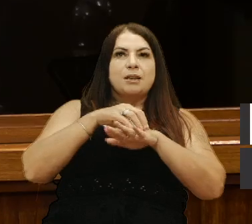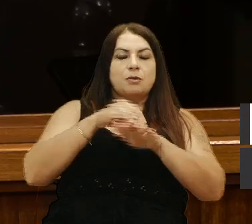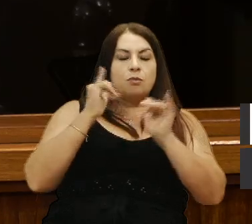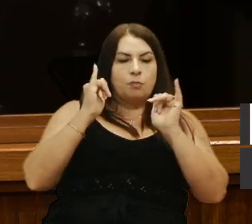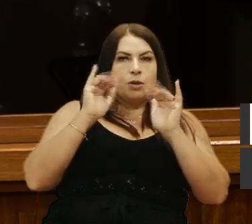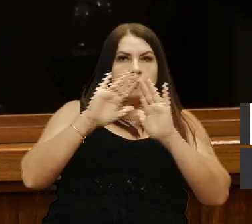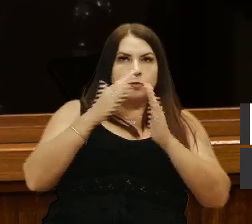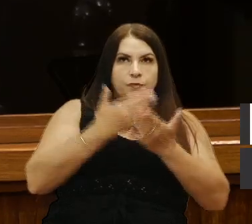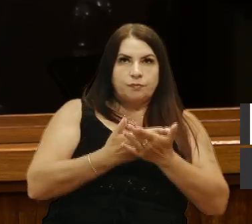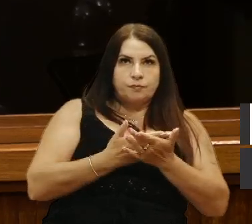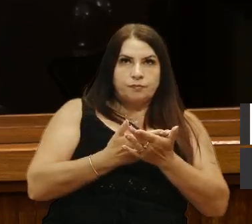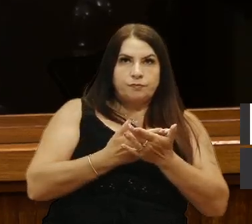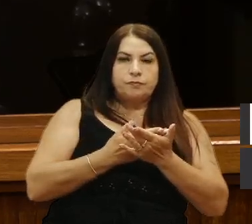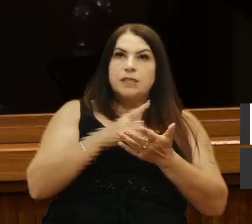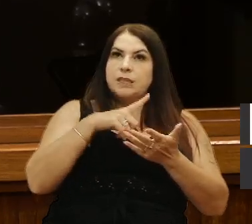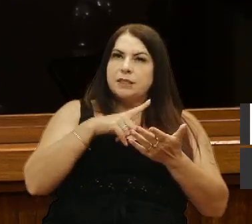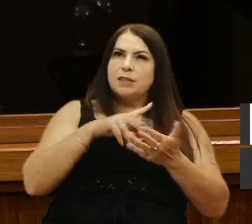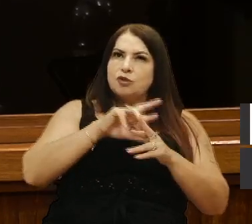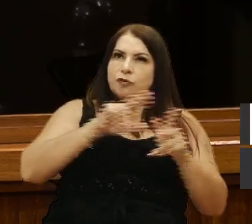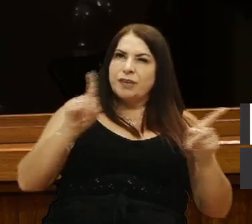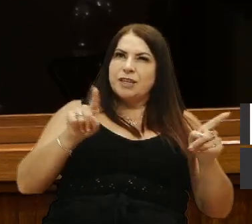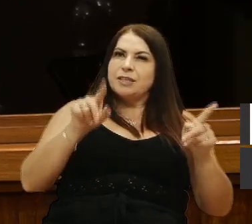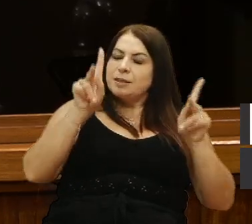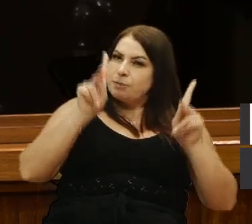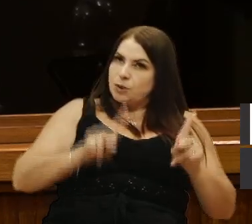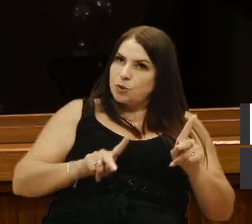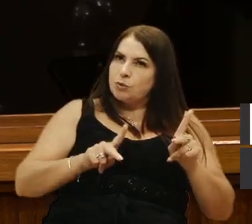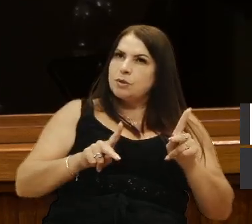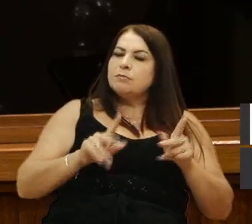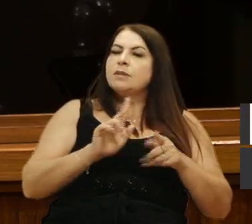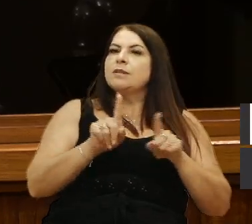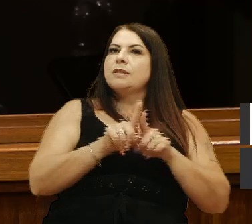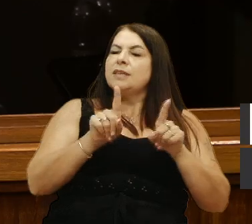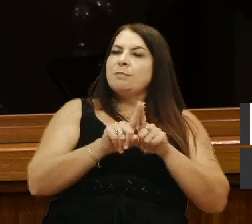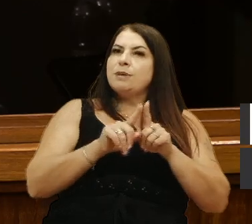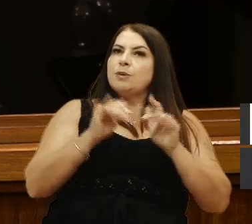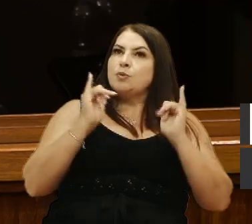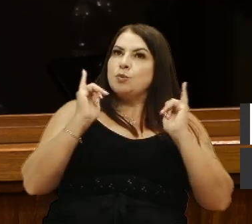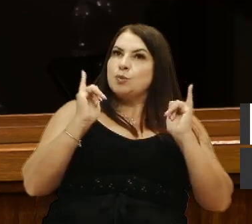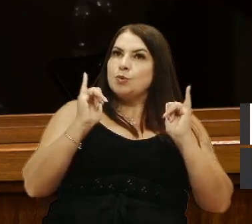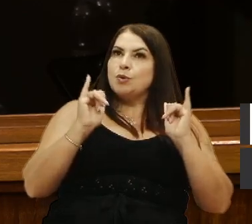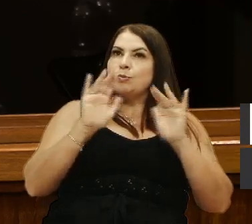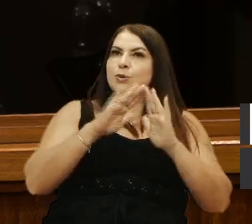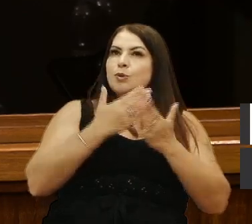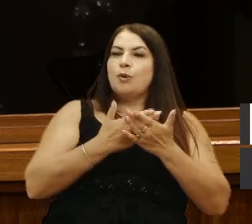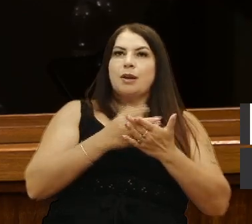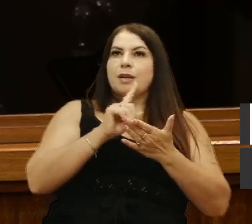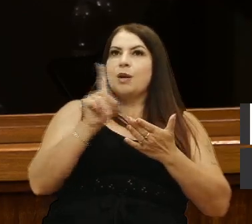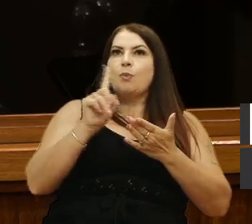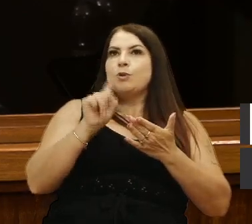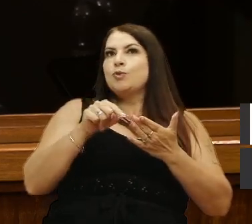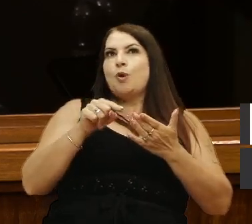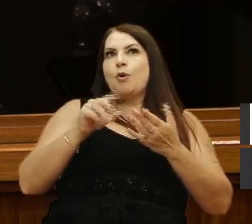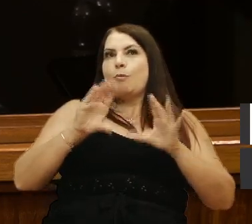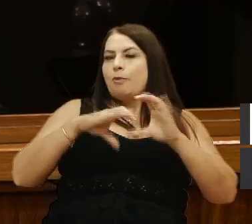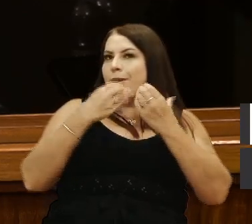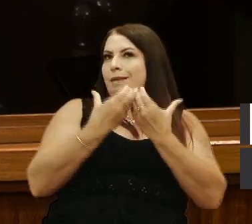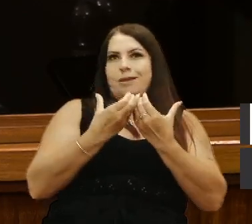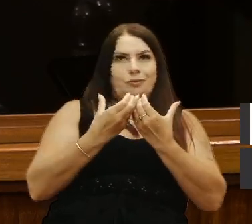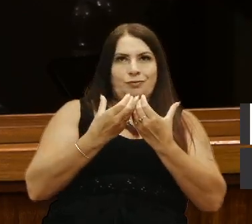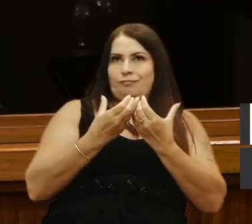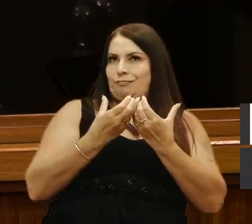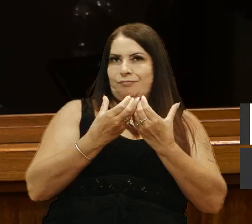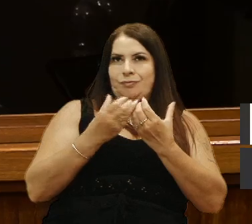escolar. Eu tenho recebido de várias pessoas, a questão do transporte, ela não é só uma comunidade ou uma questão